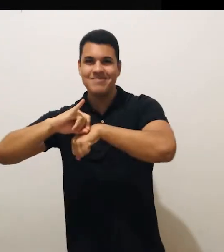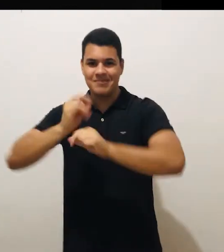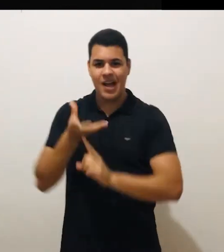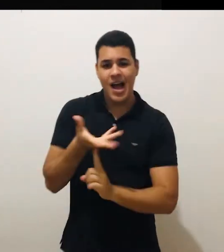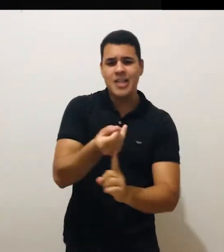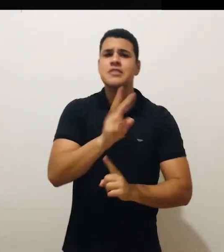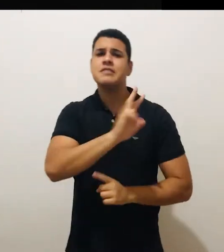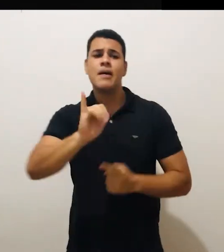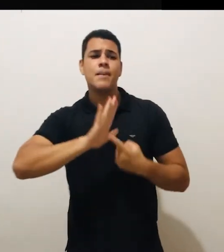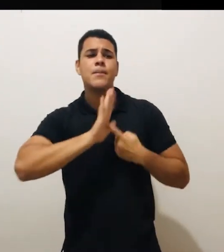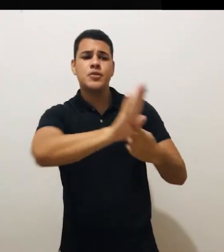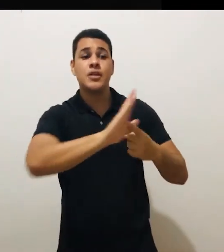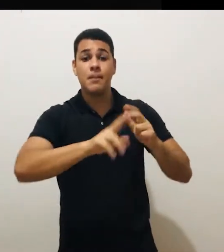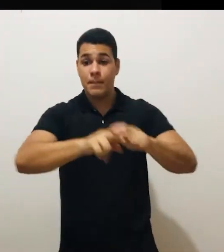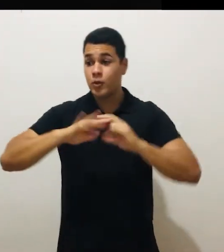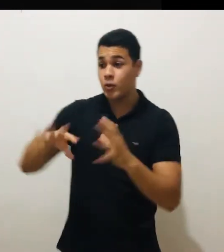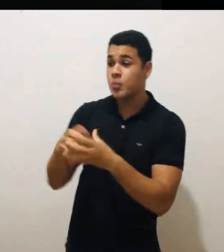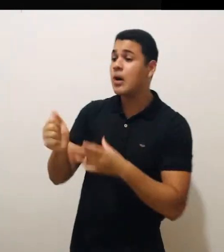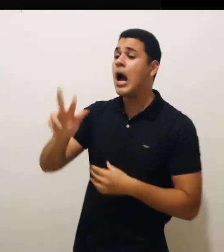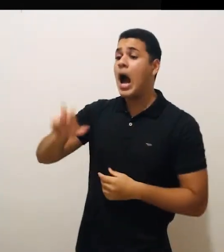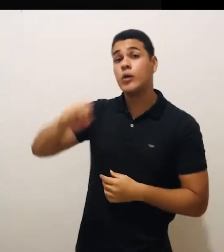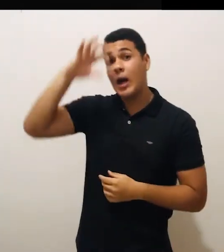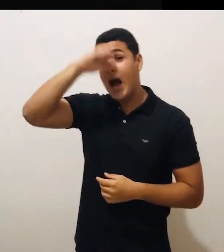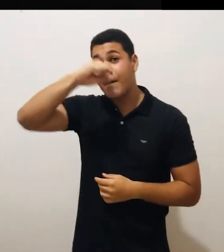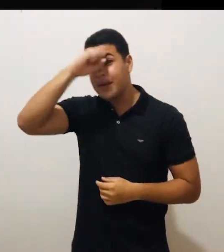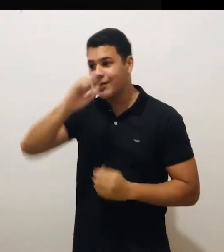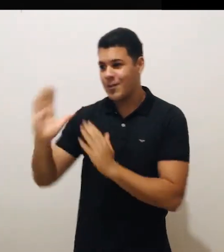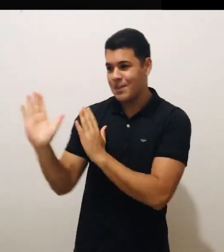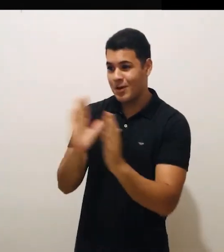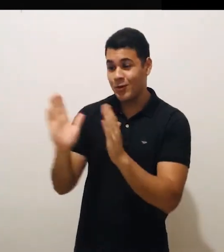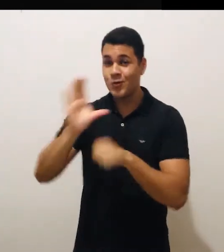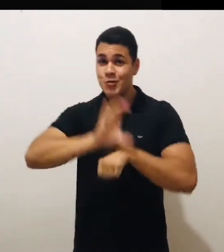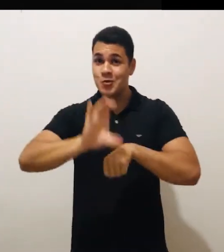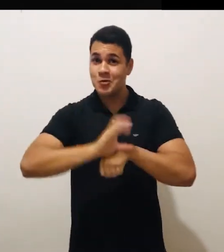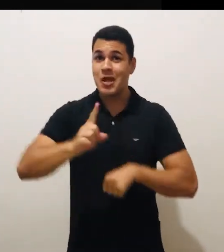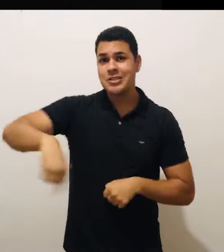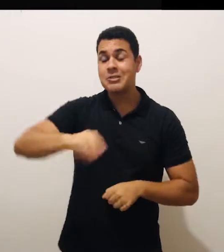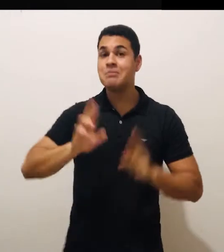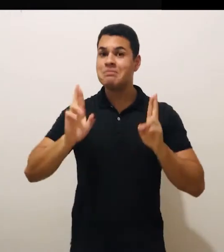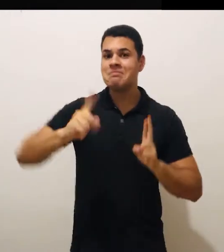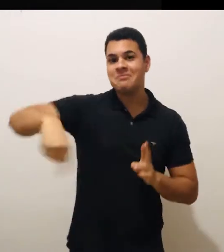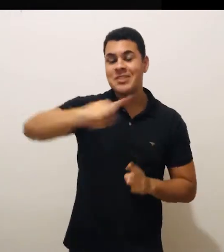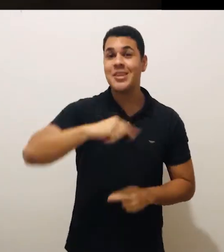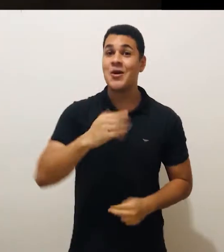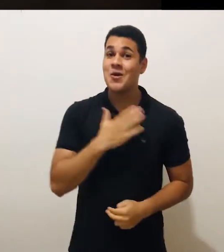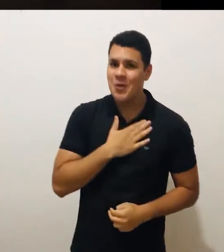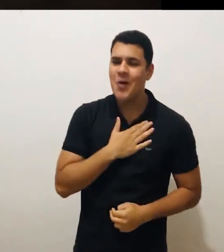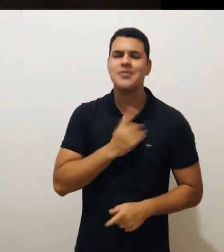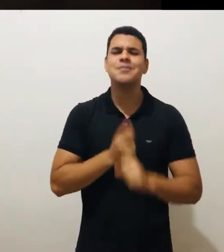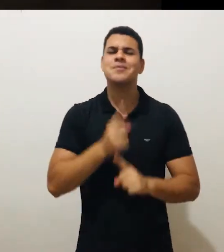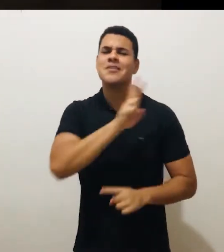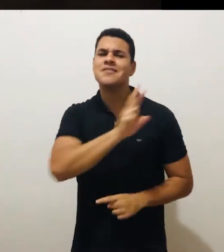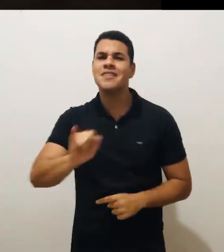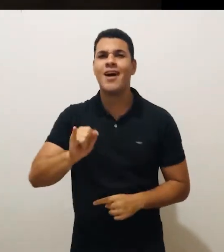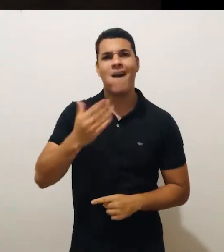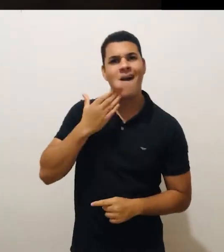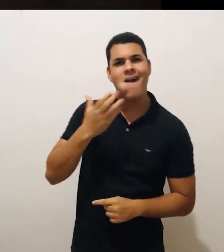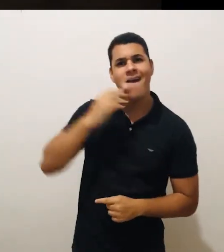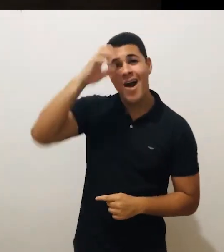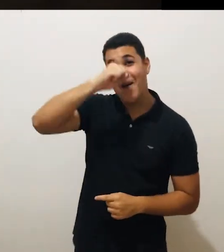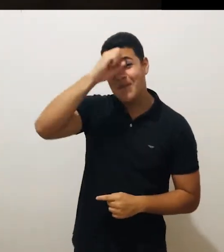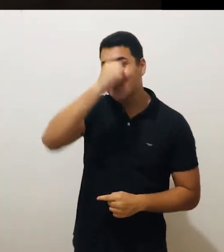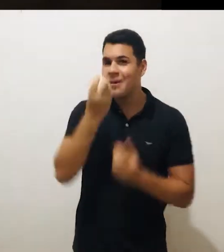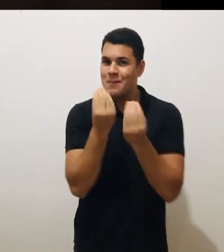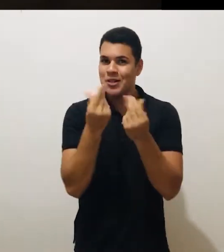que faz transparecer os conhecimentos adquiridos pelos formandos durante este curso. Esperamos que desfrutem,